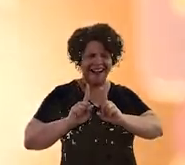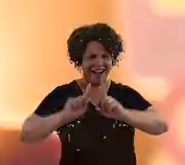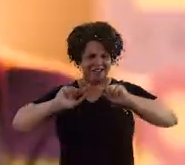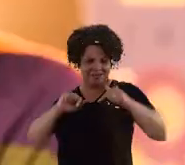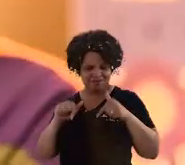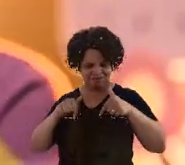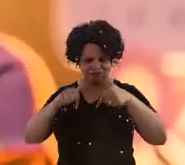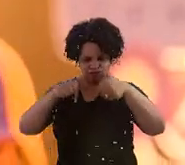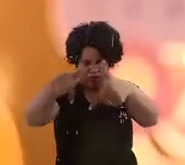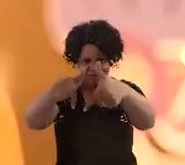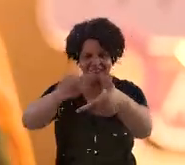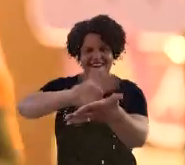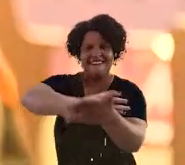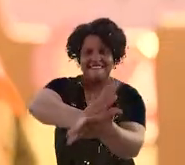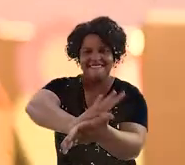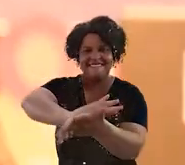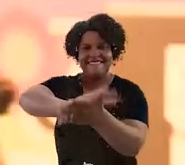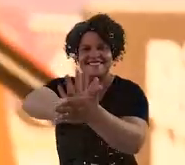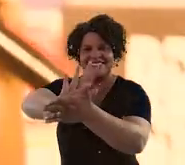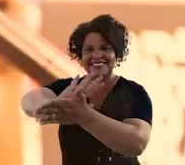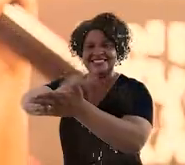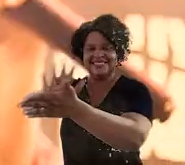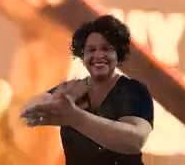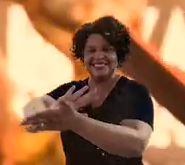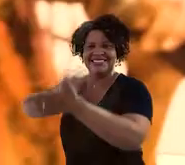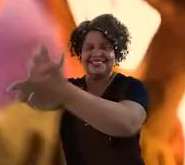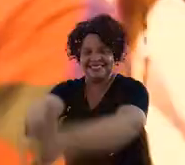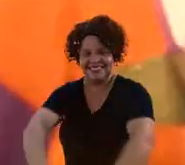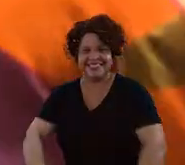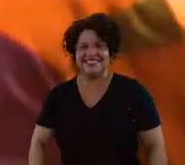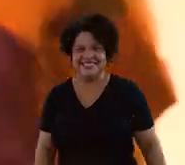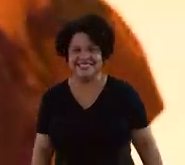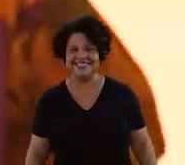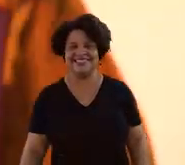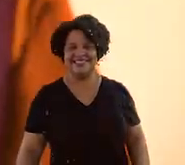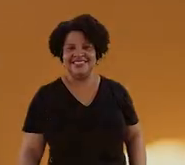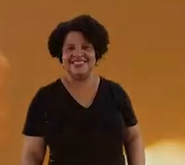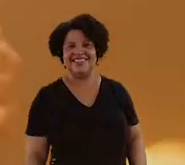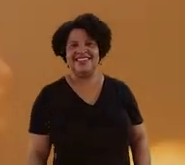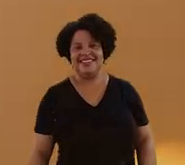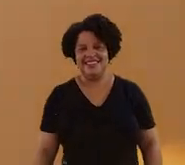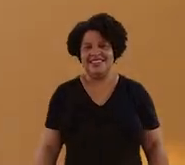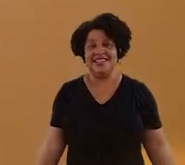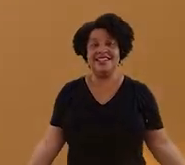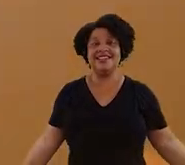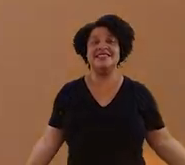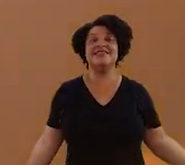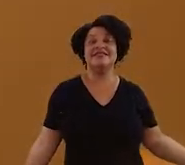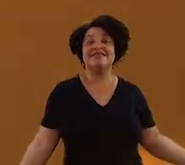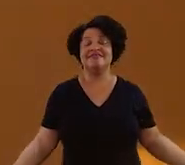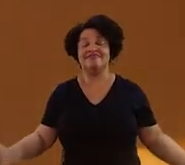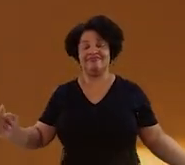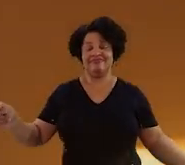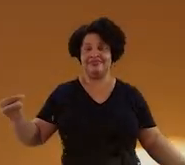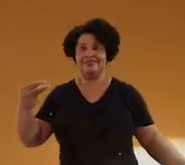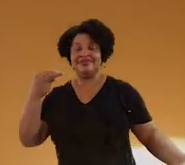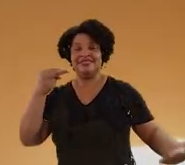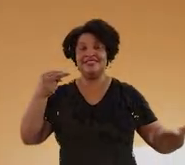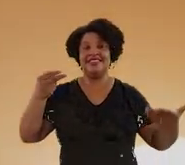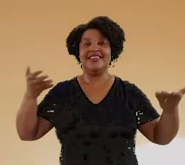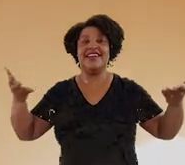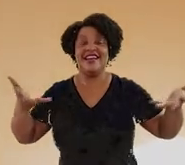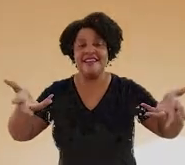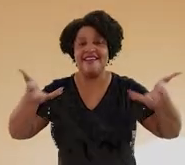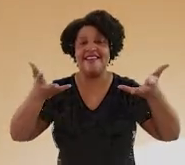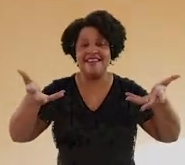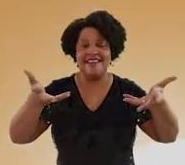desgraça. Meu bonde bagaça, meu bonde bagaça, meu bonde te amassa. É, cês tão voando feito Aladdin. Eu quero